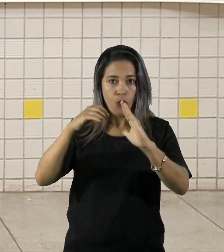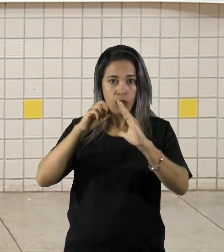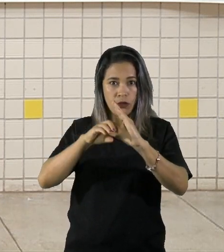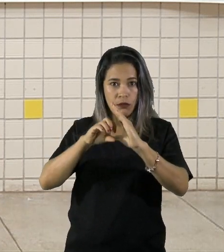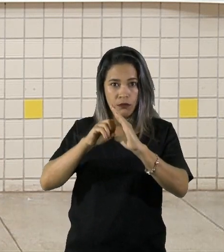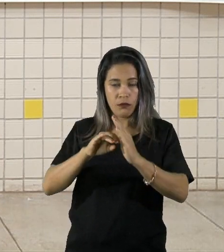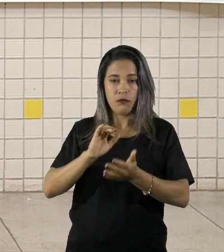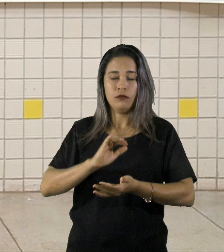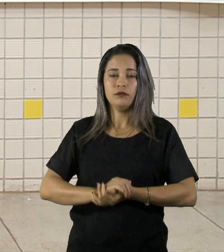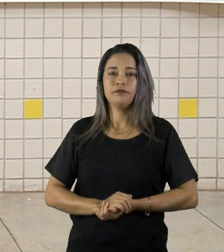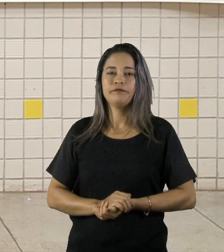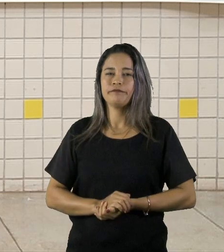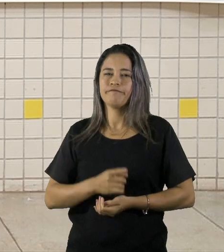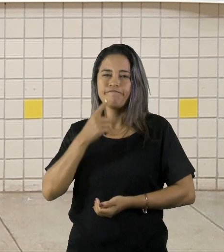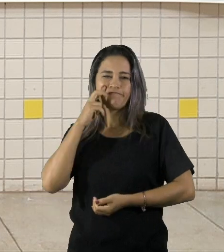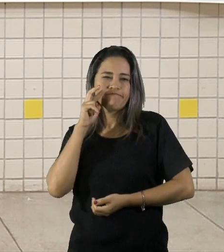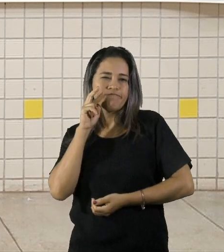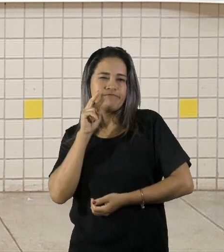ficarem